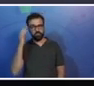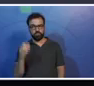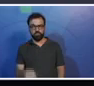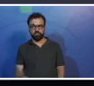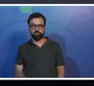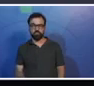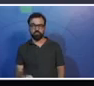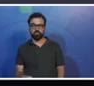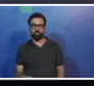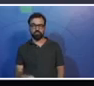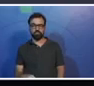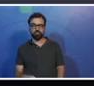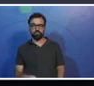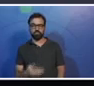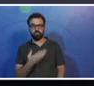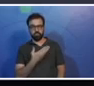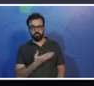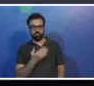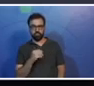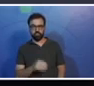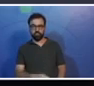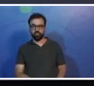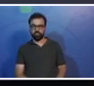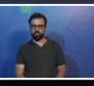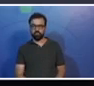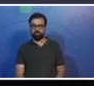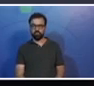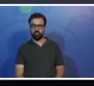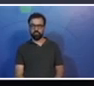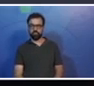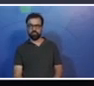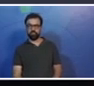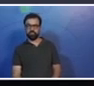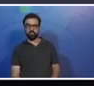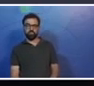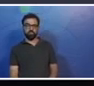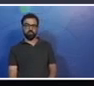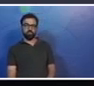Formas corretas, adiposo, aditivo, adivinho.